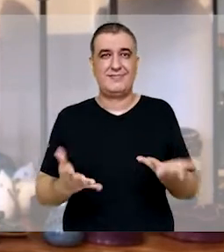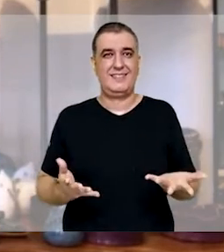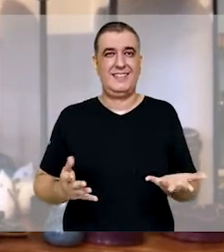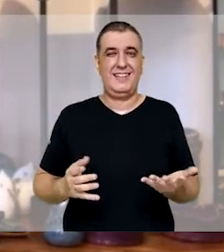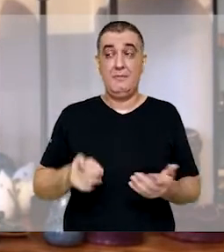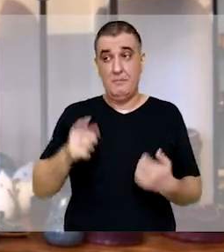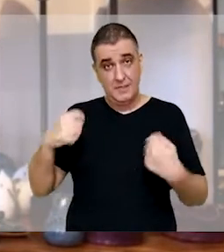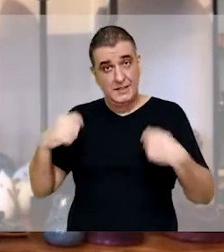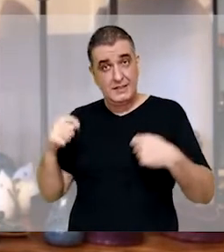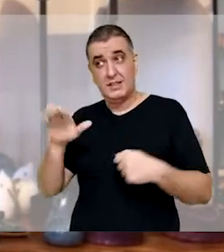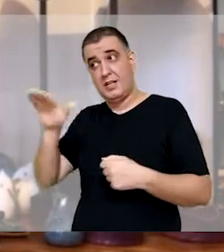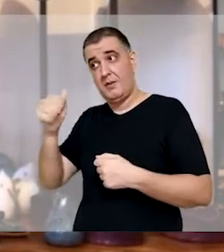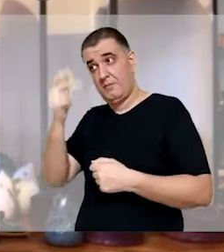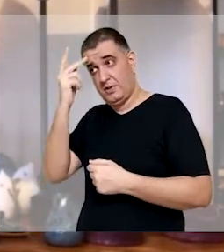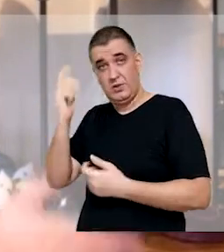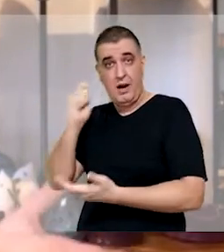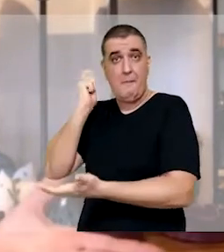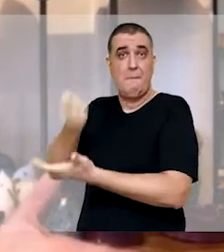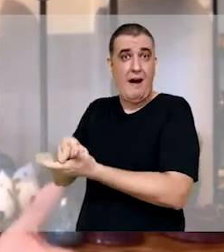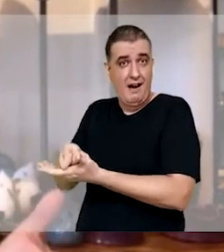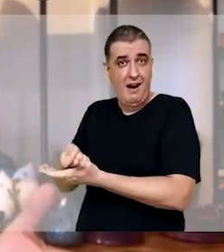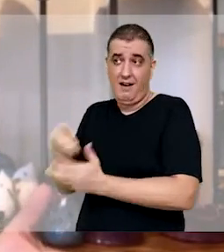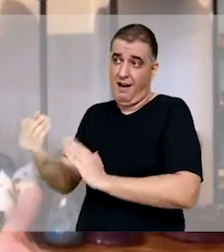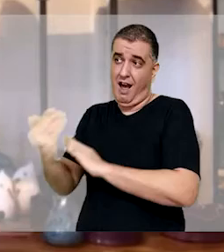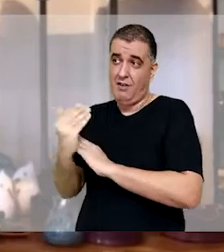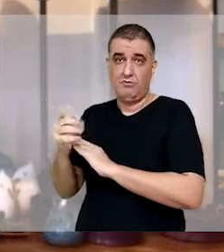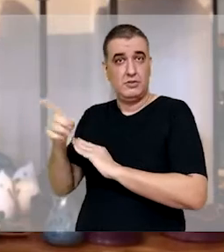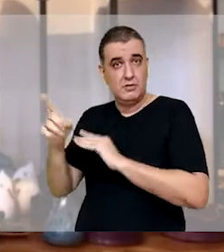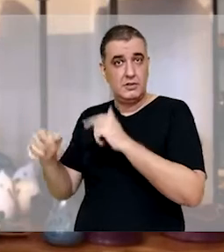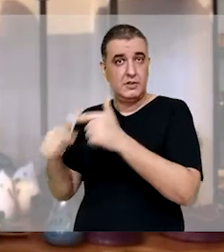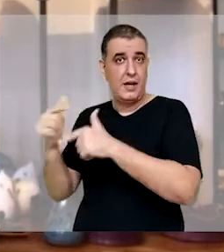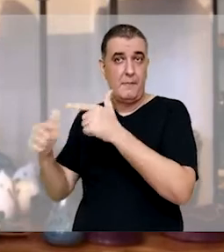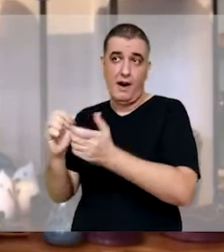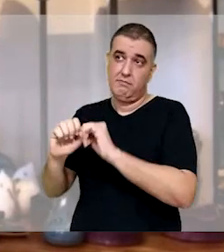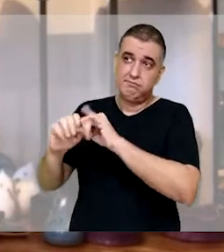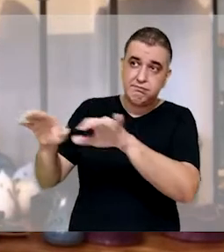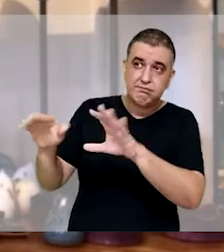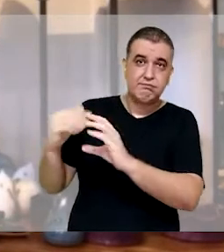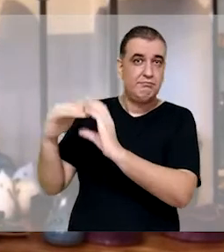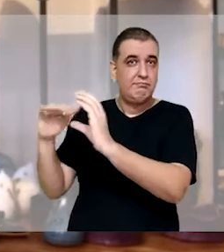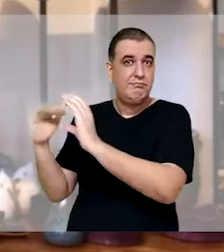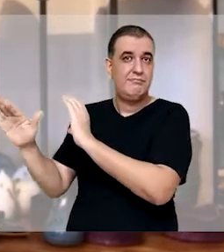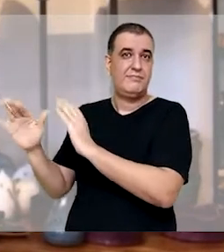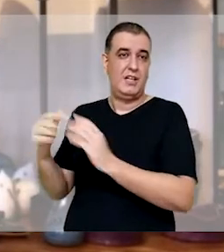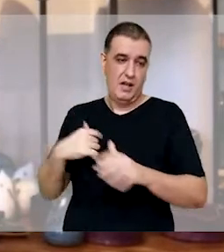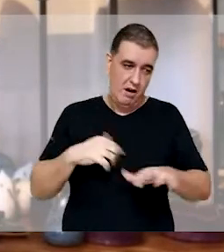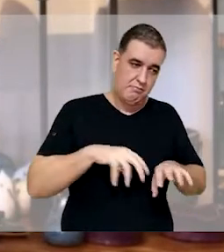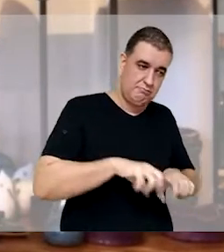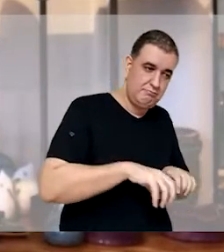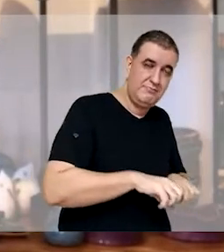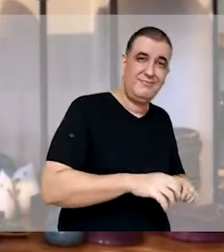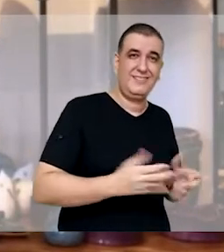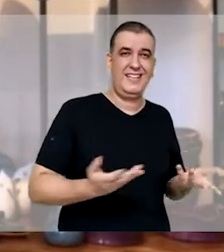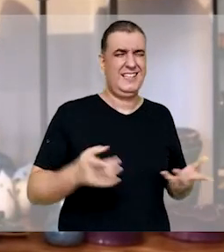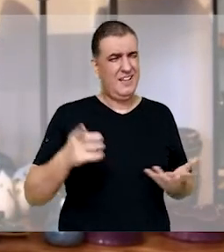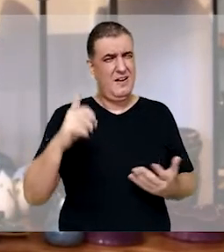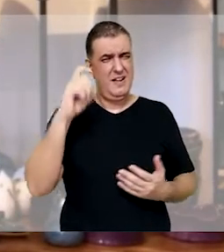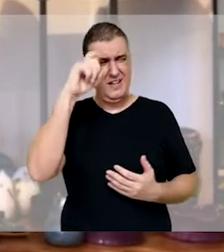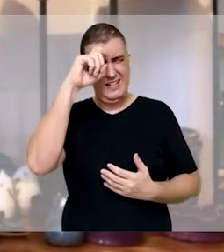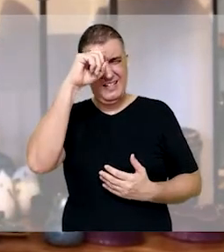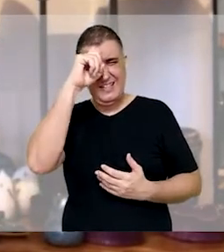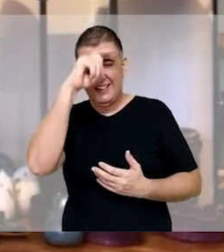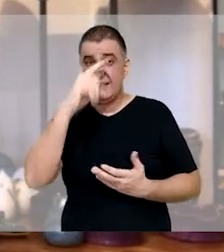você faz, ou você paga alguém para fazer, né? Porque você precisa se divulgar. Eu não sou uma pessoa que trabalha exatamente com